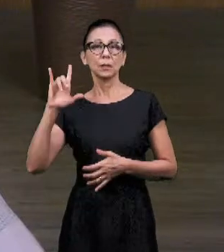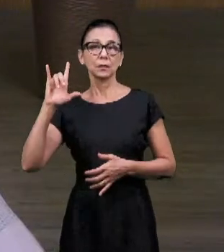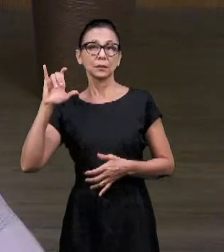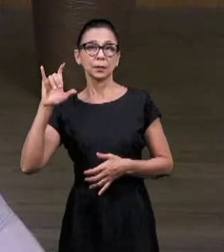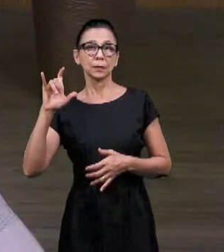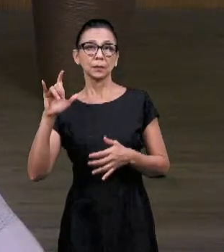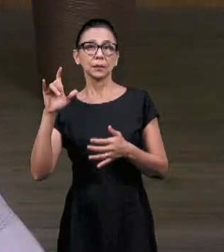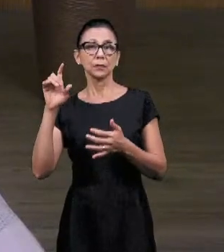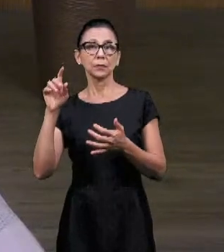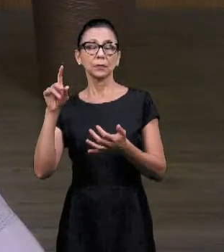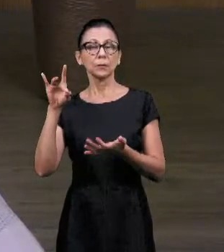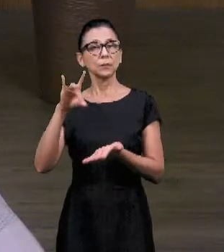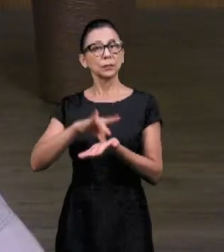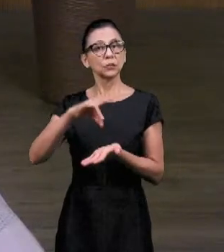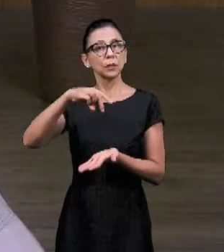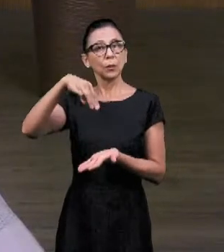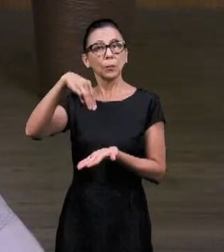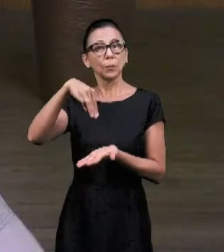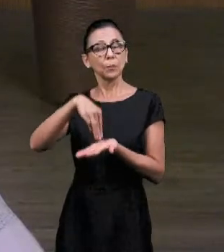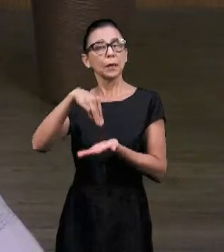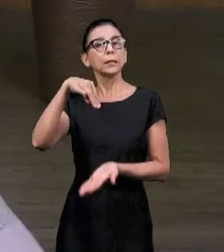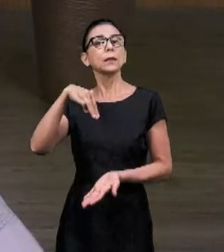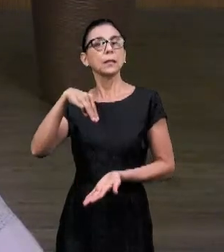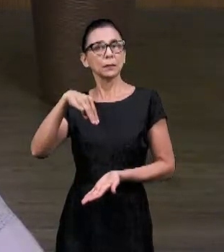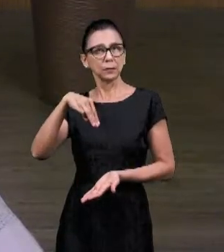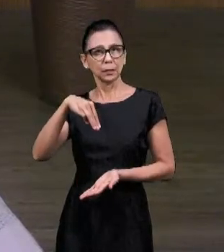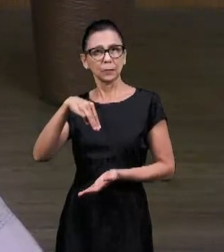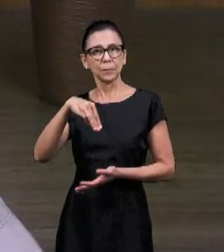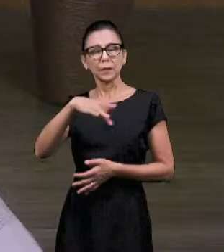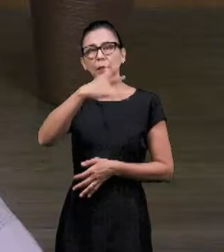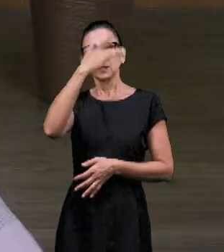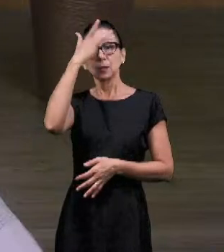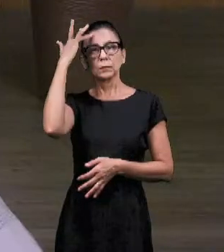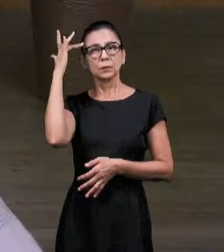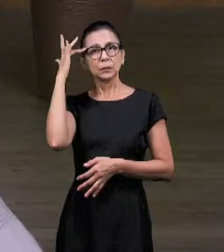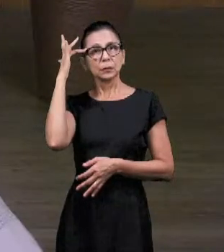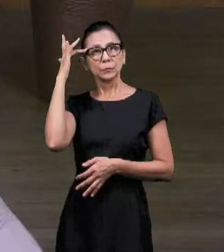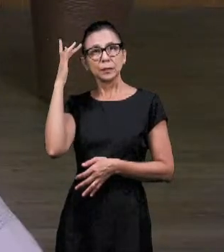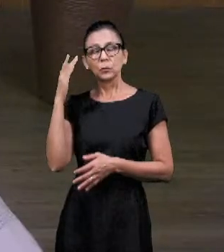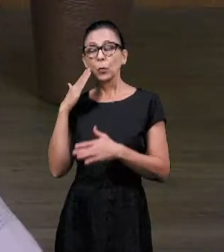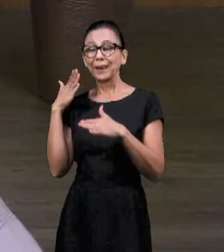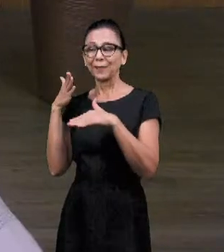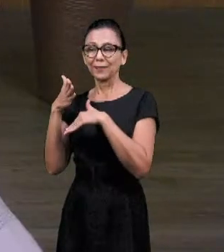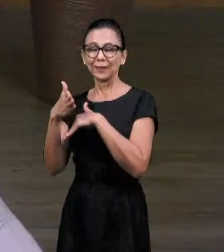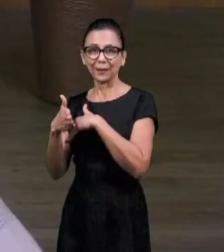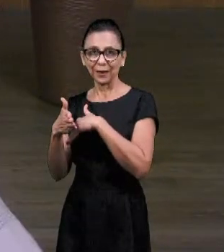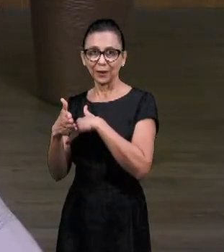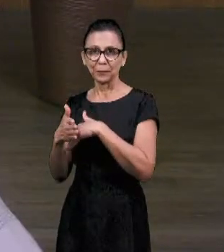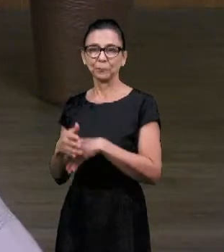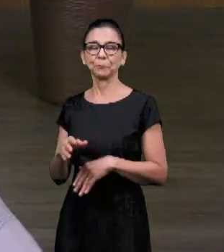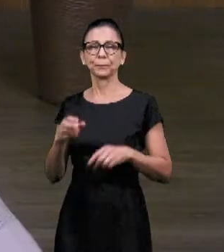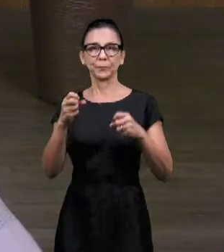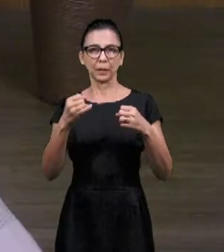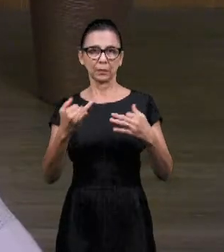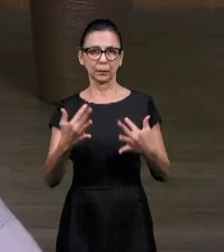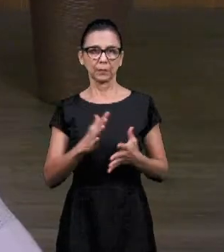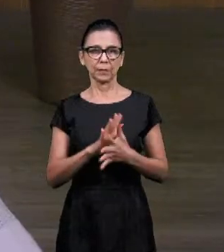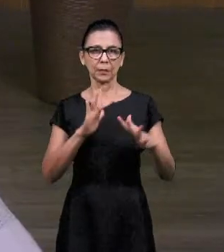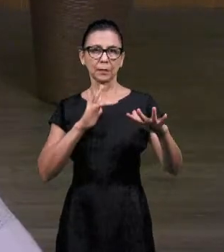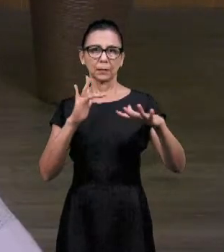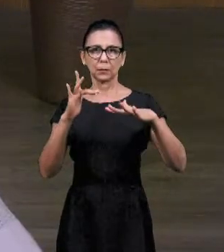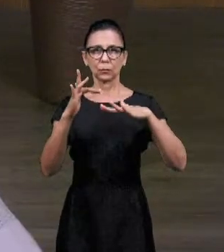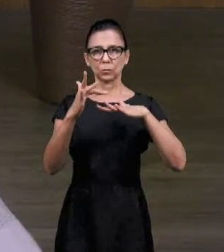Quanto mais pessoas seguirem esse Instagram, os irmãos vão entender agora o seguinte. As redes sociais, elas trabalham da seguinte